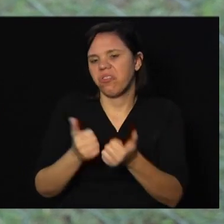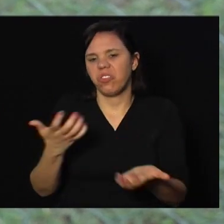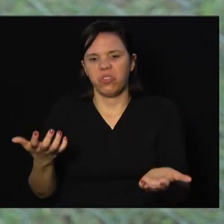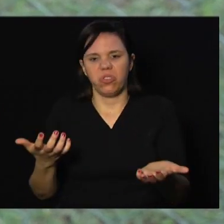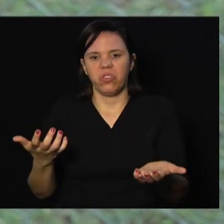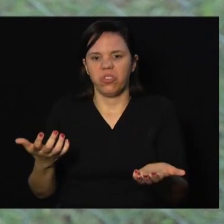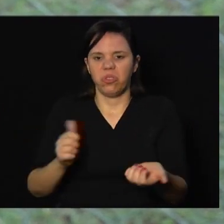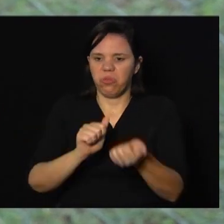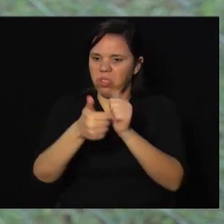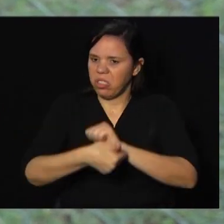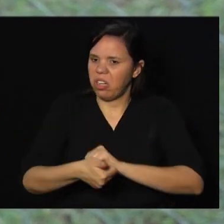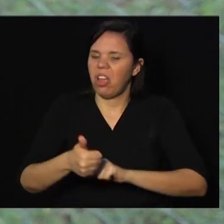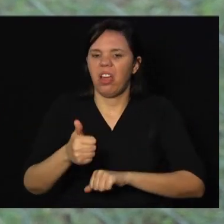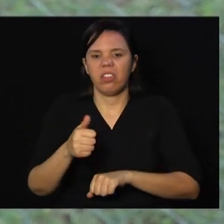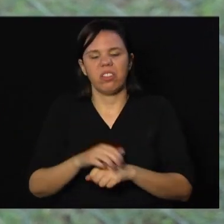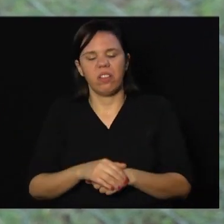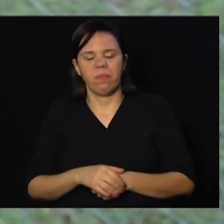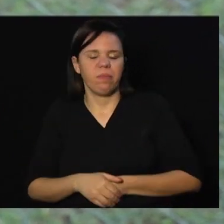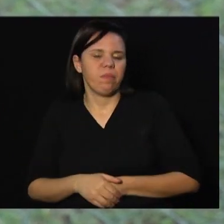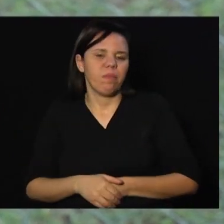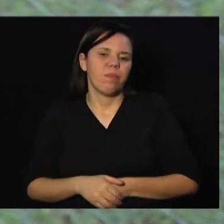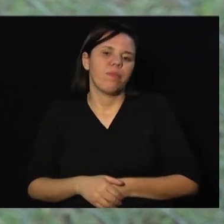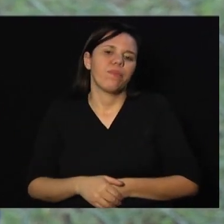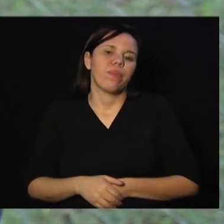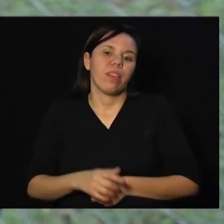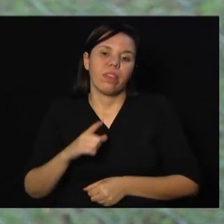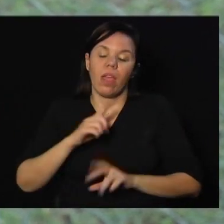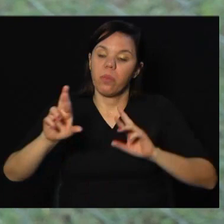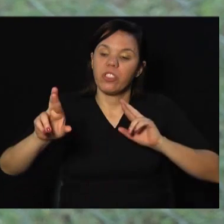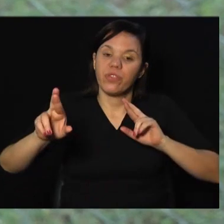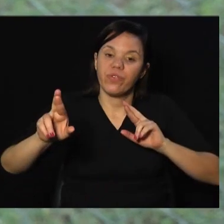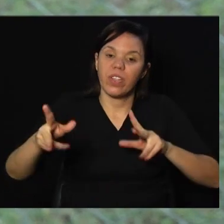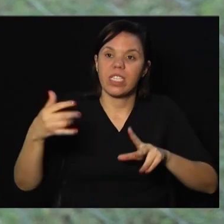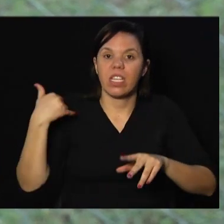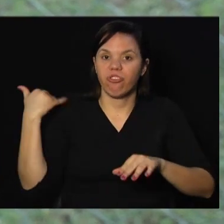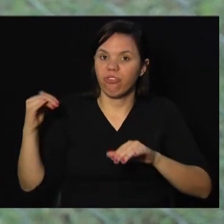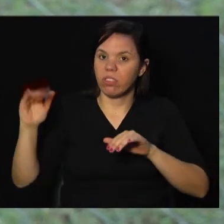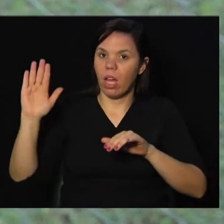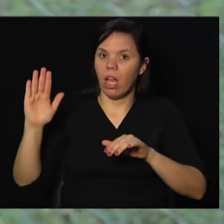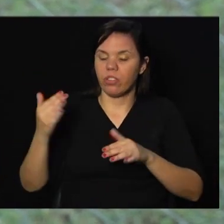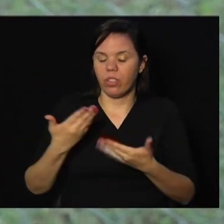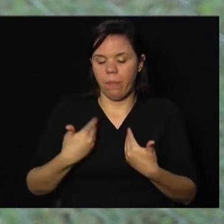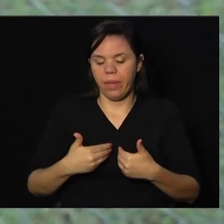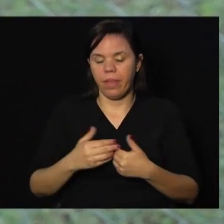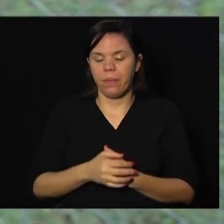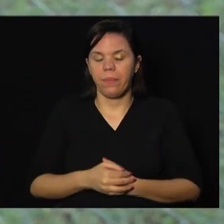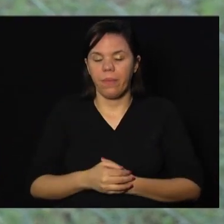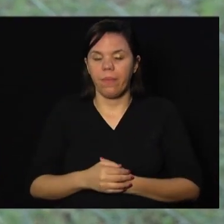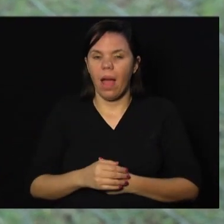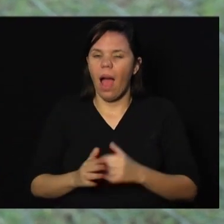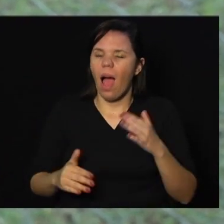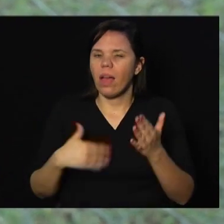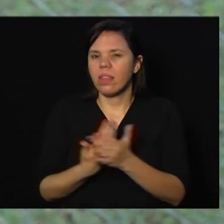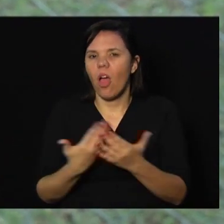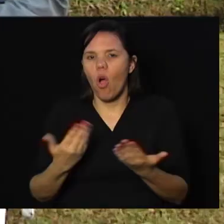campo. Não vi todo porque ele tem uma diferença de idade muito maior do que a minha, mas até hoje ele é